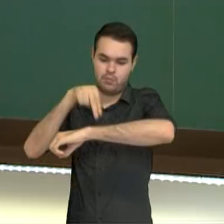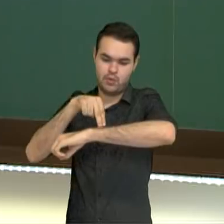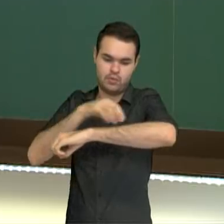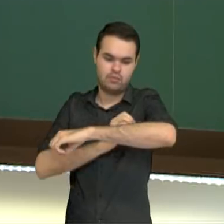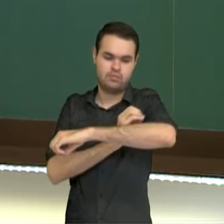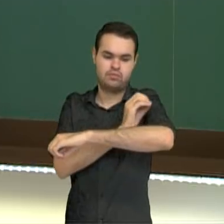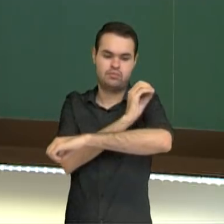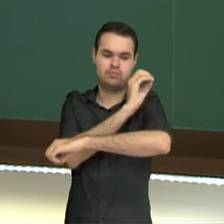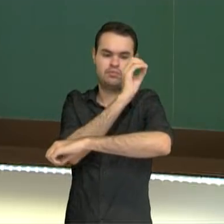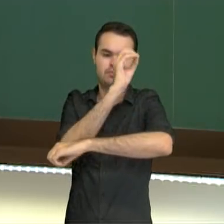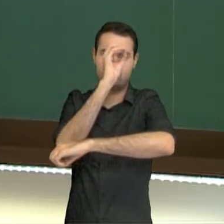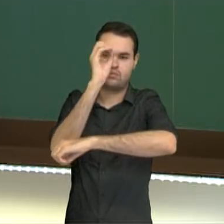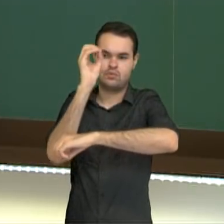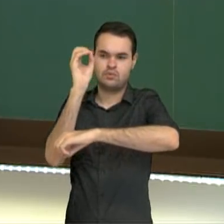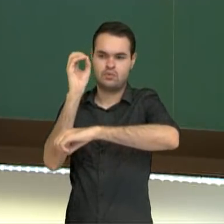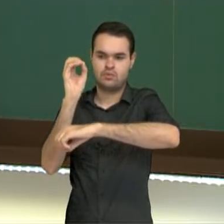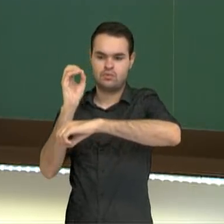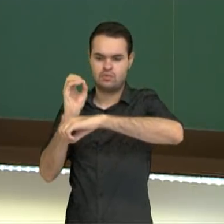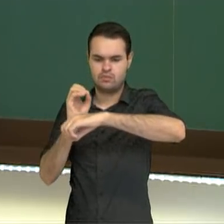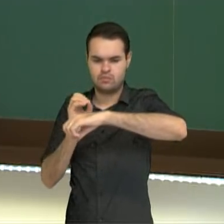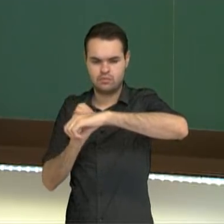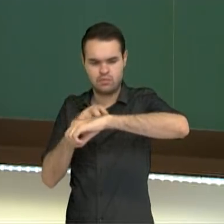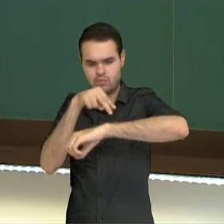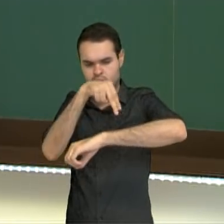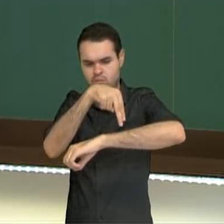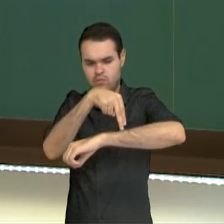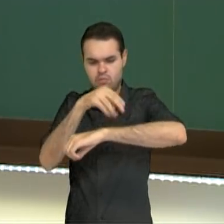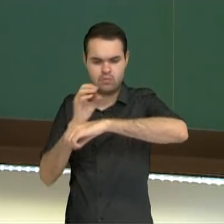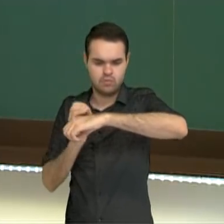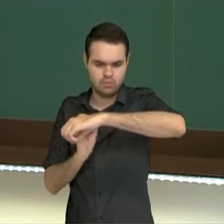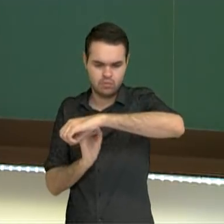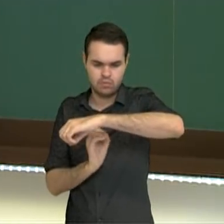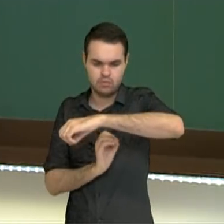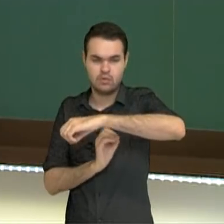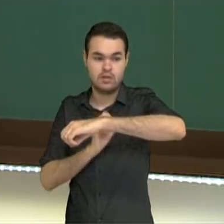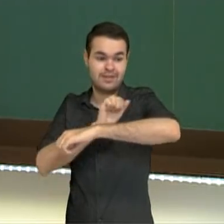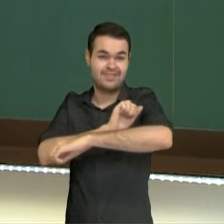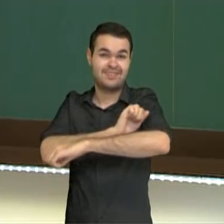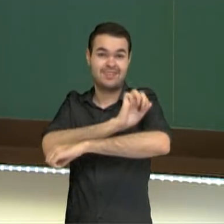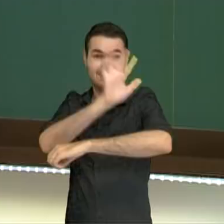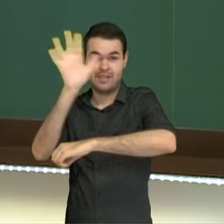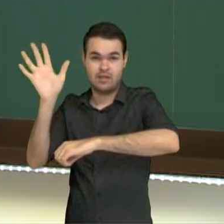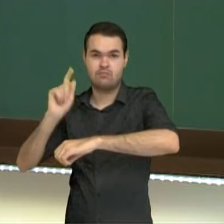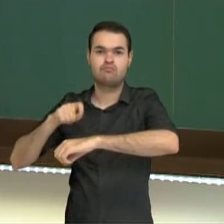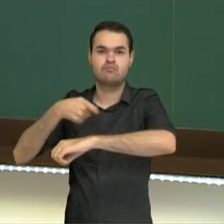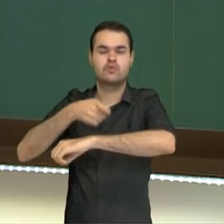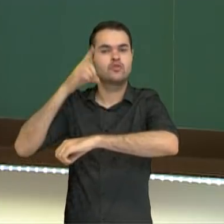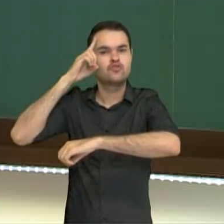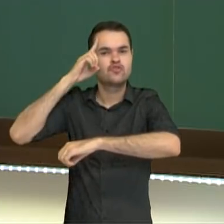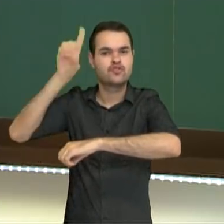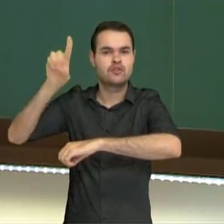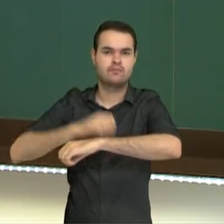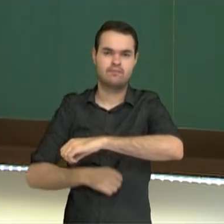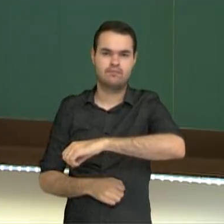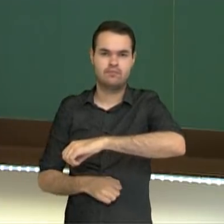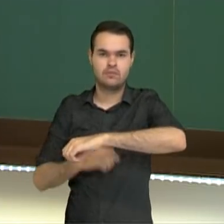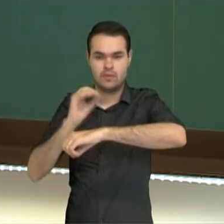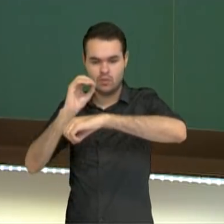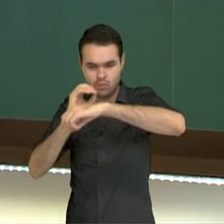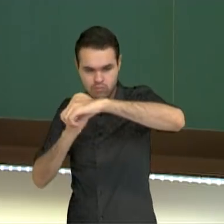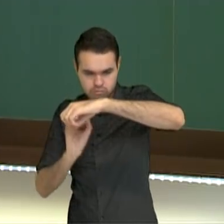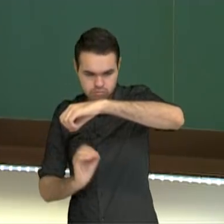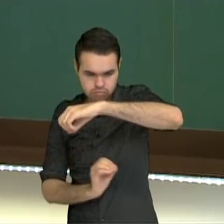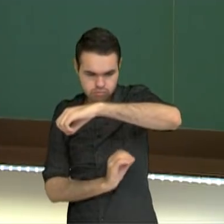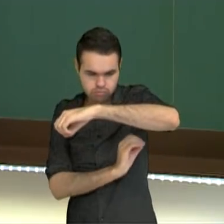o período que eu não vou receber luz solar. O período que está claro eu chamo de dia, o período que está escuro eu